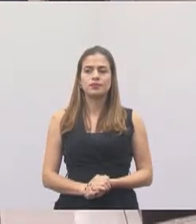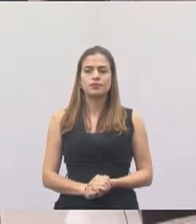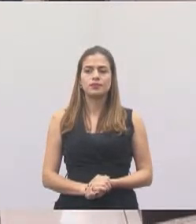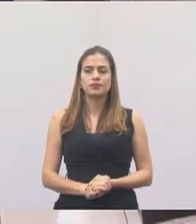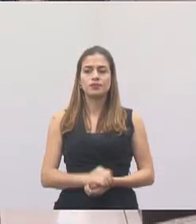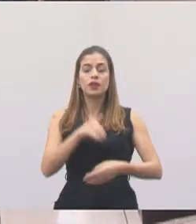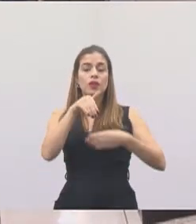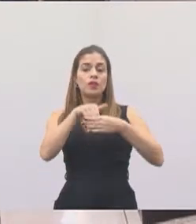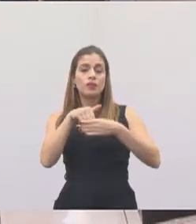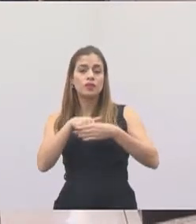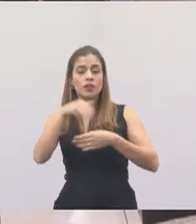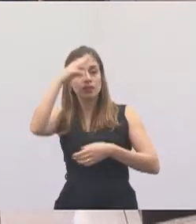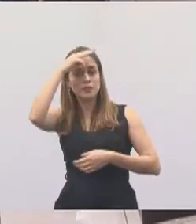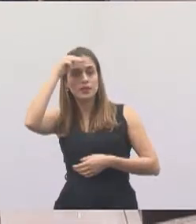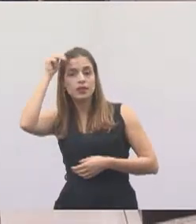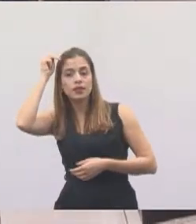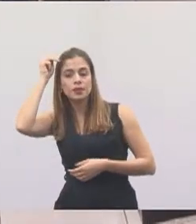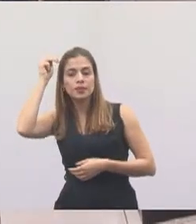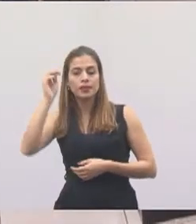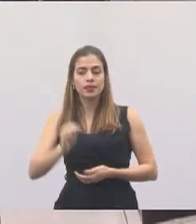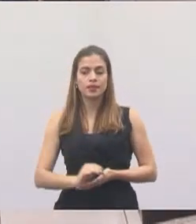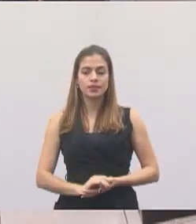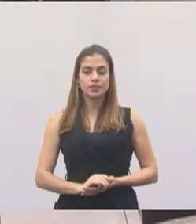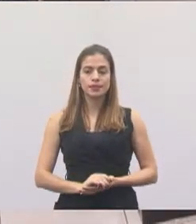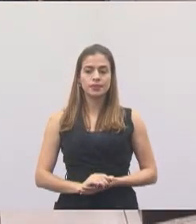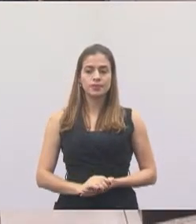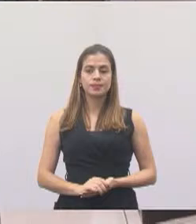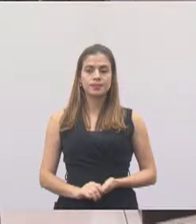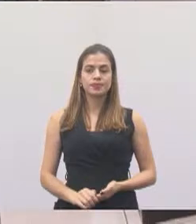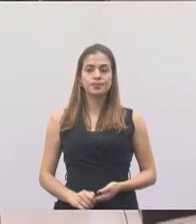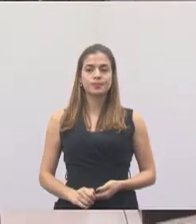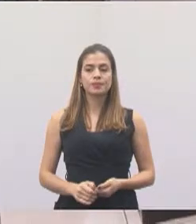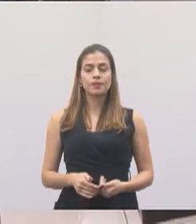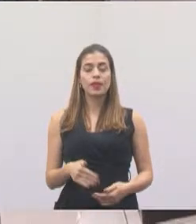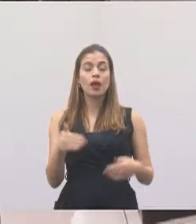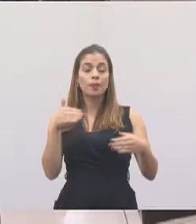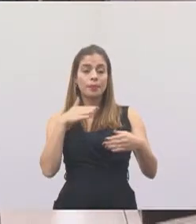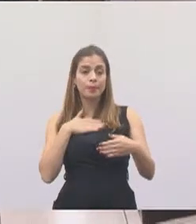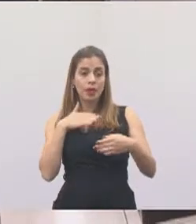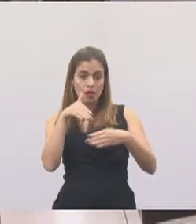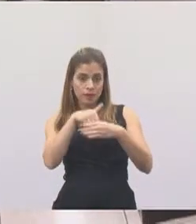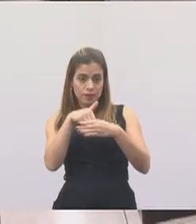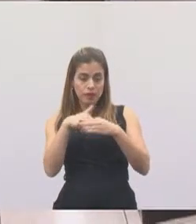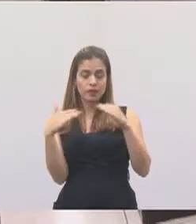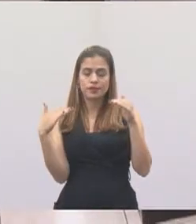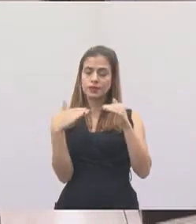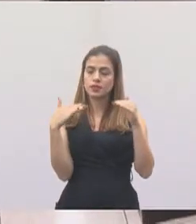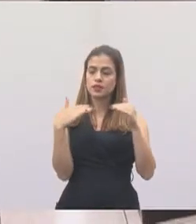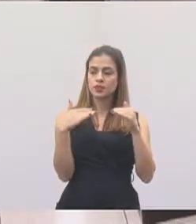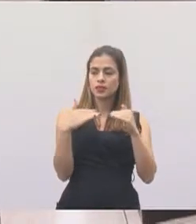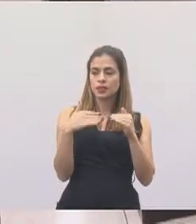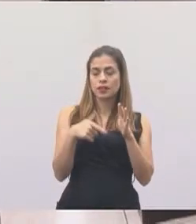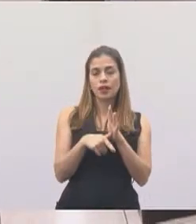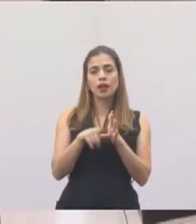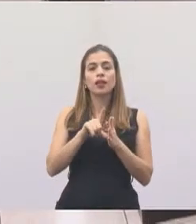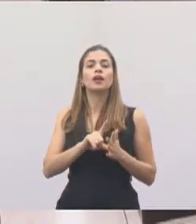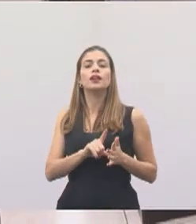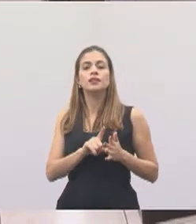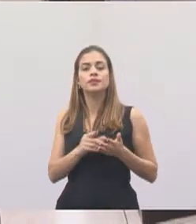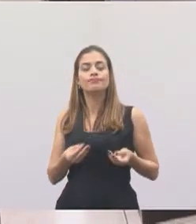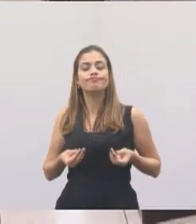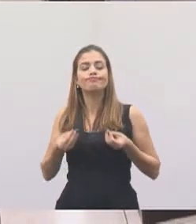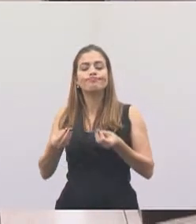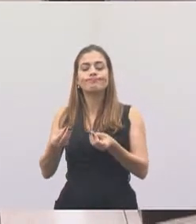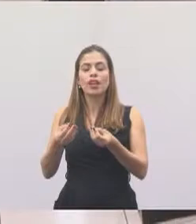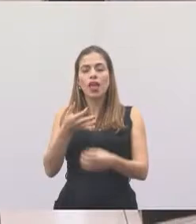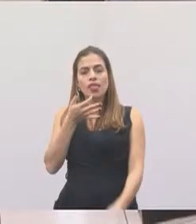Como vota a vereadora Maria Amélia? Meu voto é favorável, mas antes eu gostaria de deixar mais um pouquinho dos